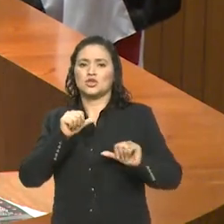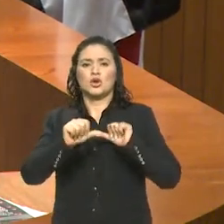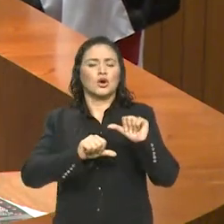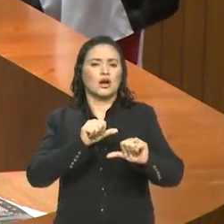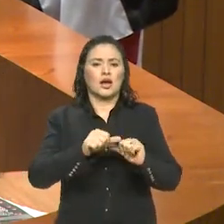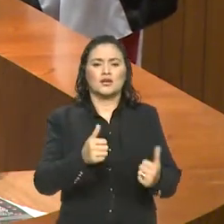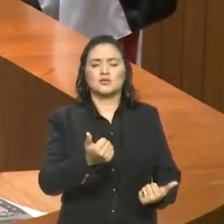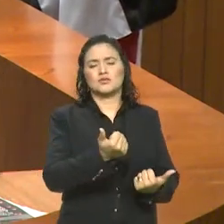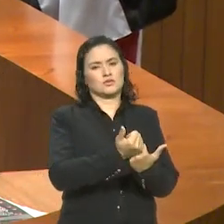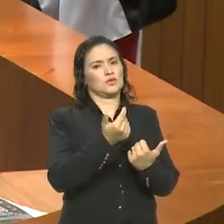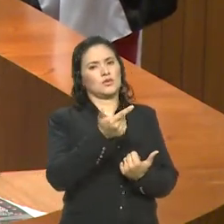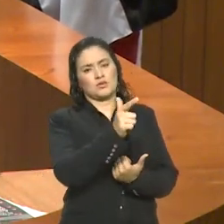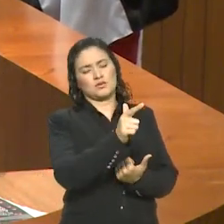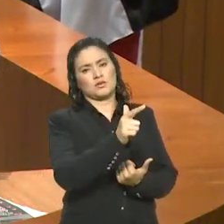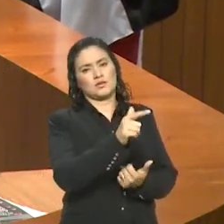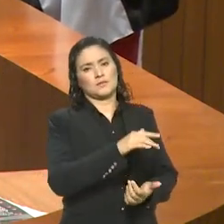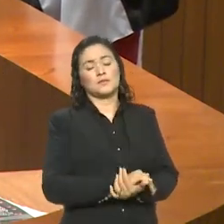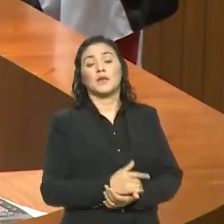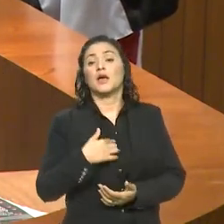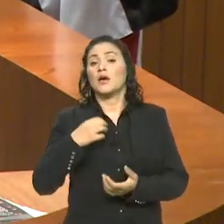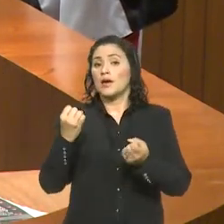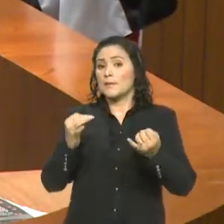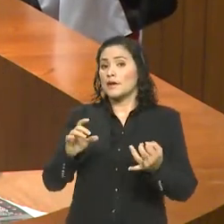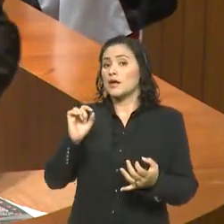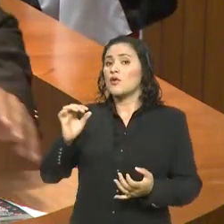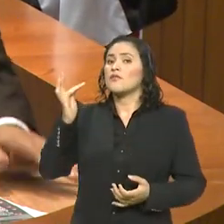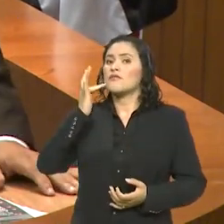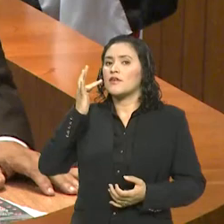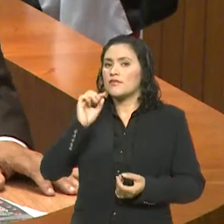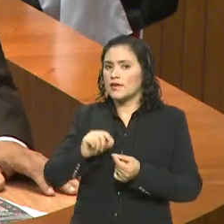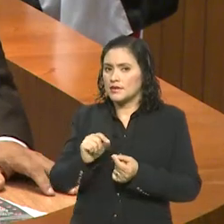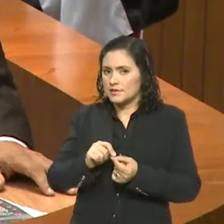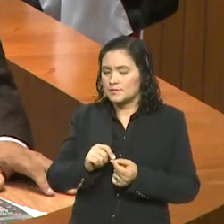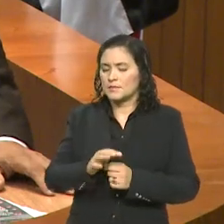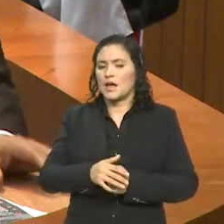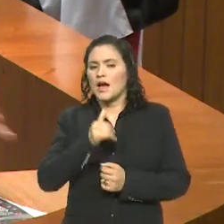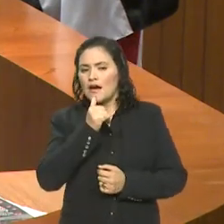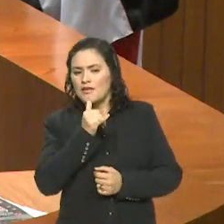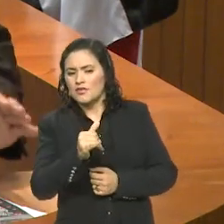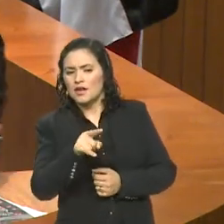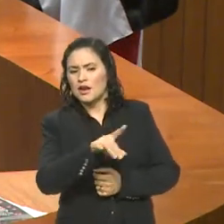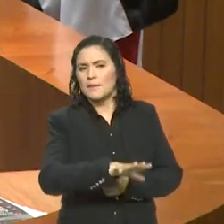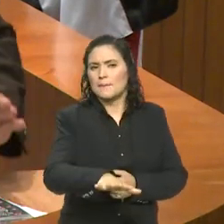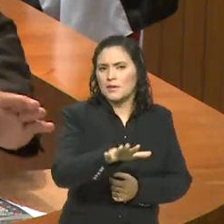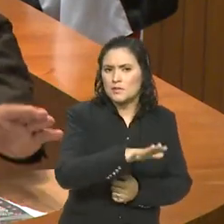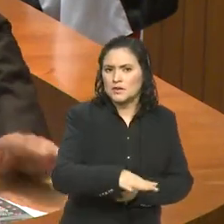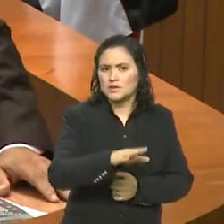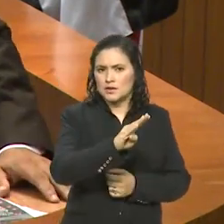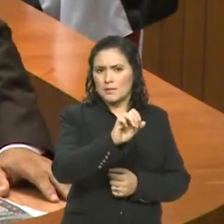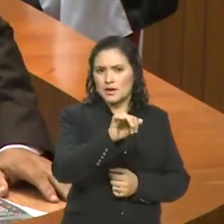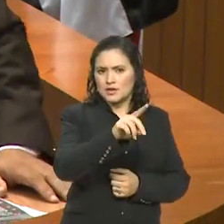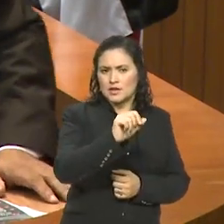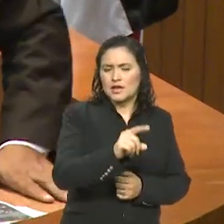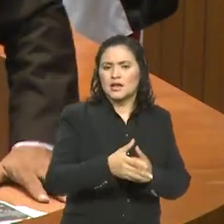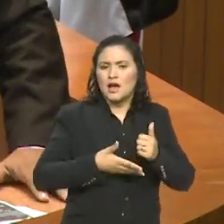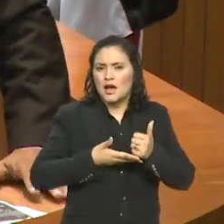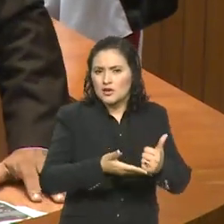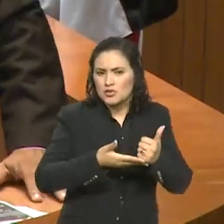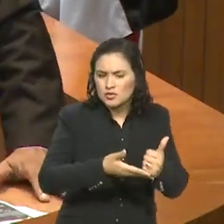O governador Flávio Dino mentiu que ia ajudar a população da Baixada. Que ia corrigir, que ia consertar o problema